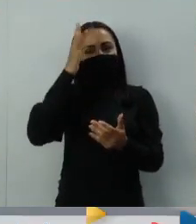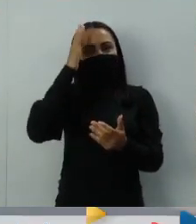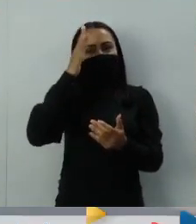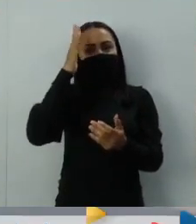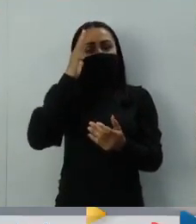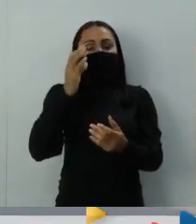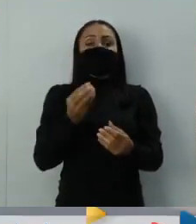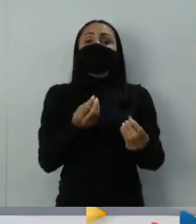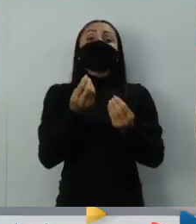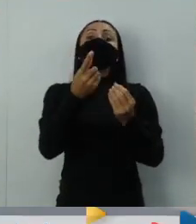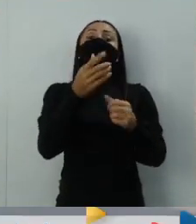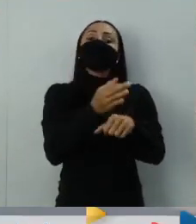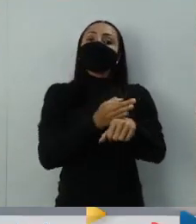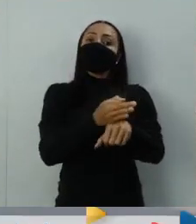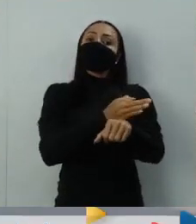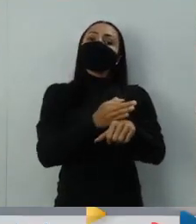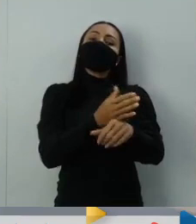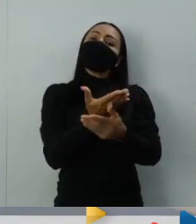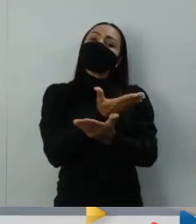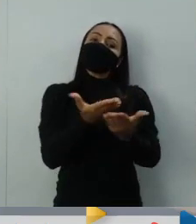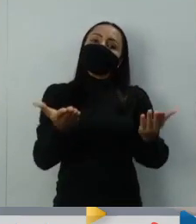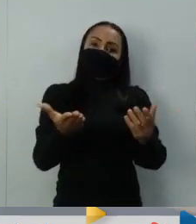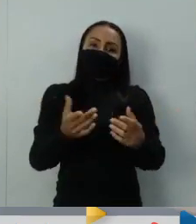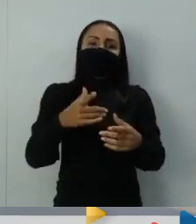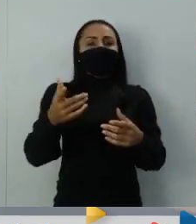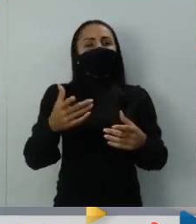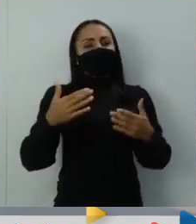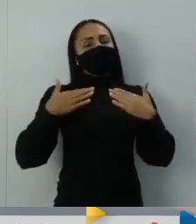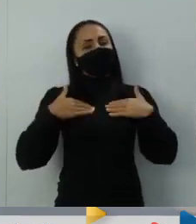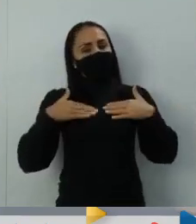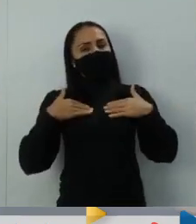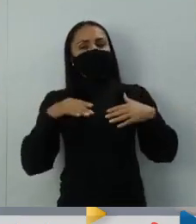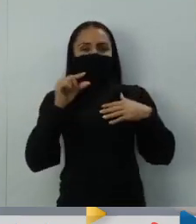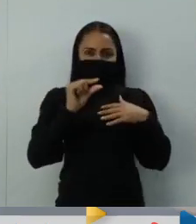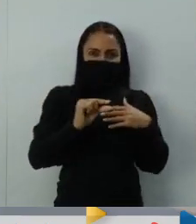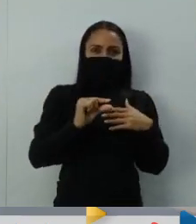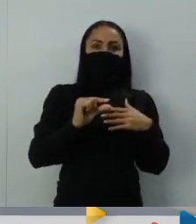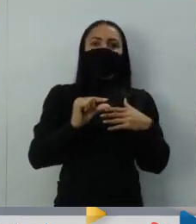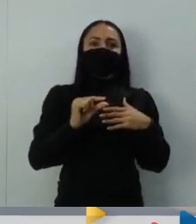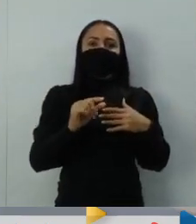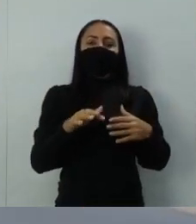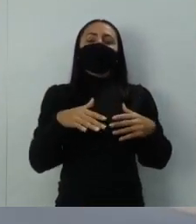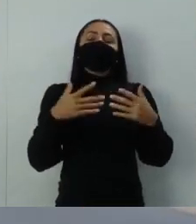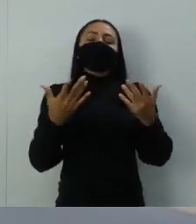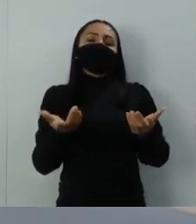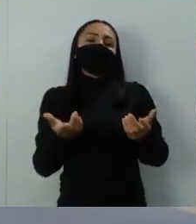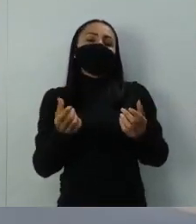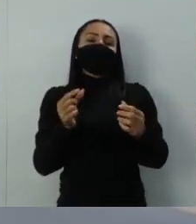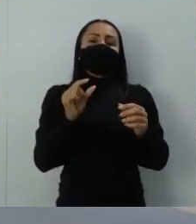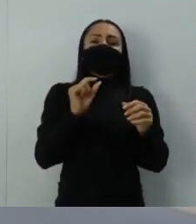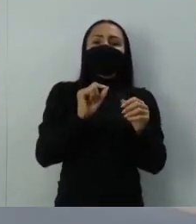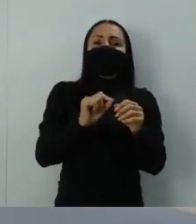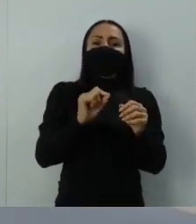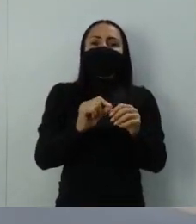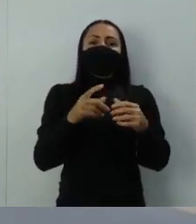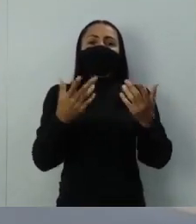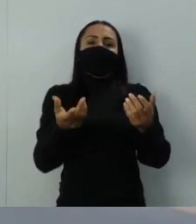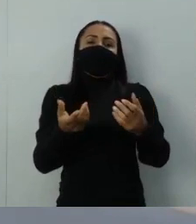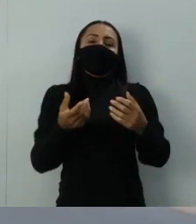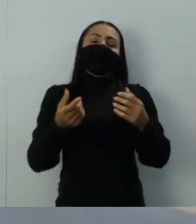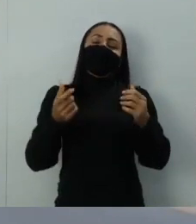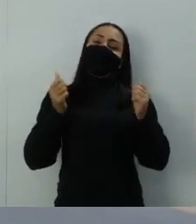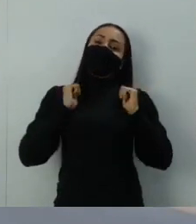recesso de vocês? Deu para descansar um pouquinho? Deu para ficar assim, assistir mais relaxado, assistir um filme,